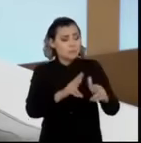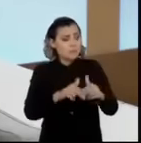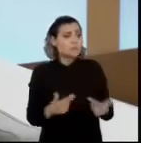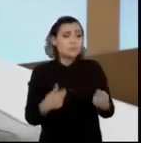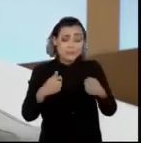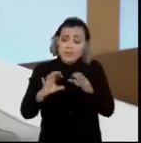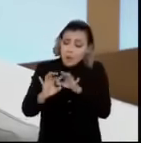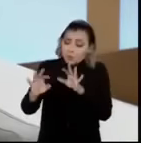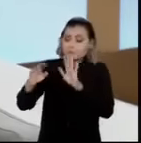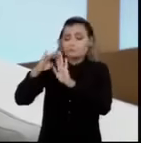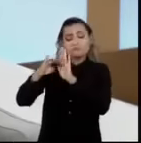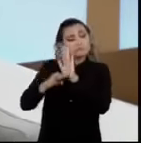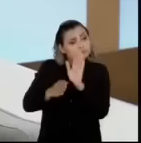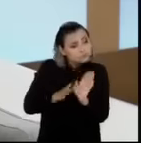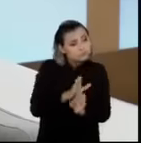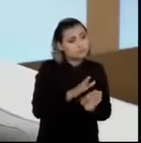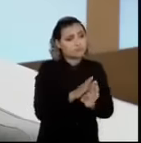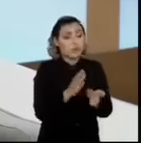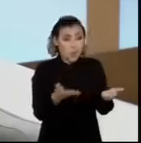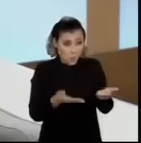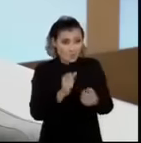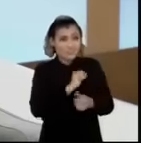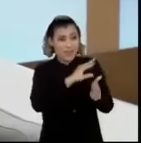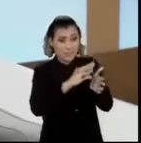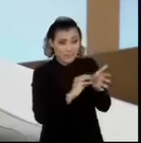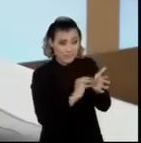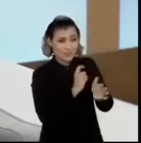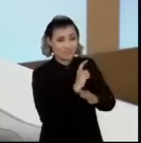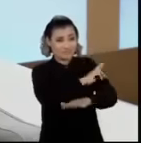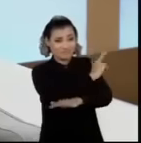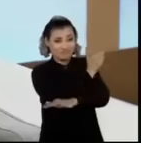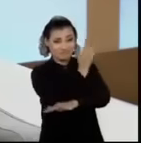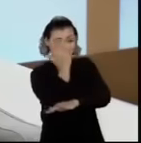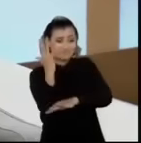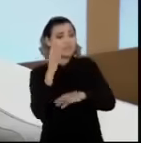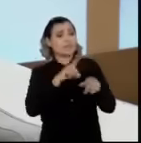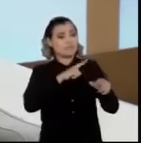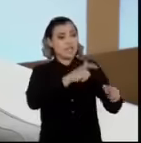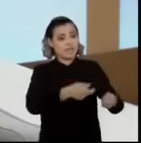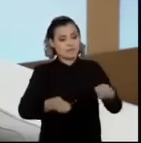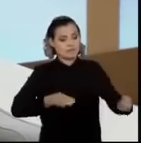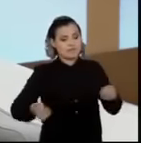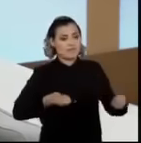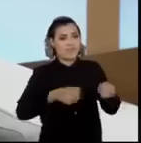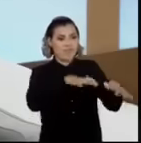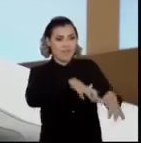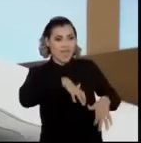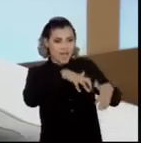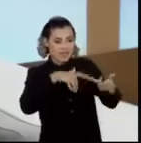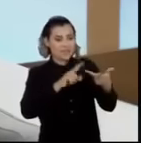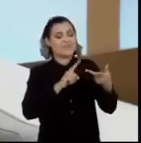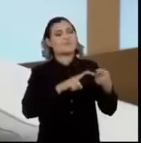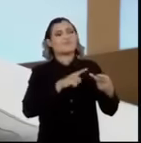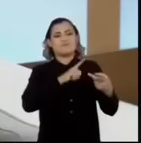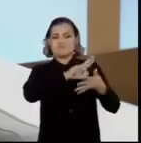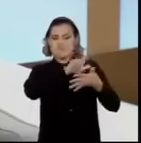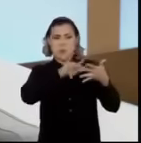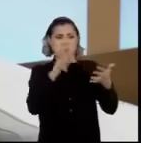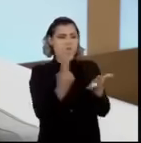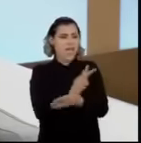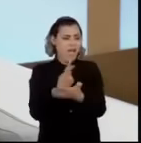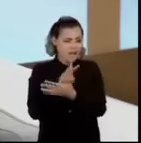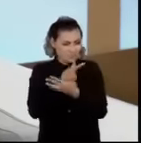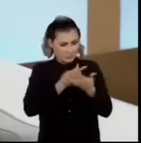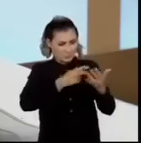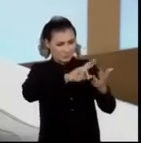esse volume de atividades ilegais que tem na Amazônia, essa quantidade de garimpos ilegais, que não é de hoje, centenas deles, essas